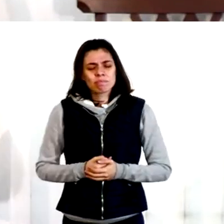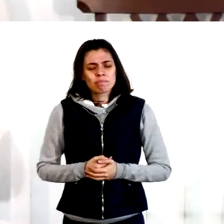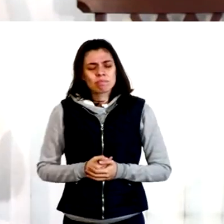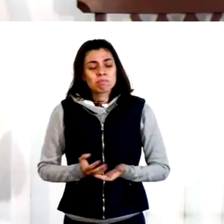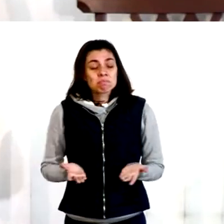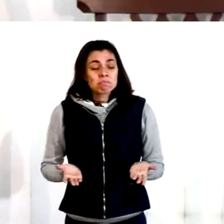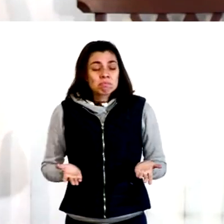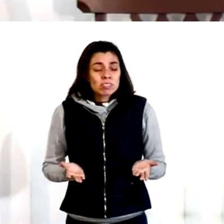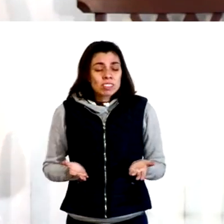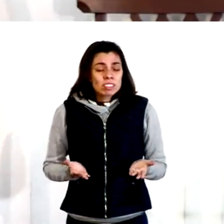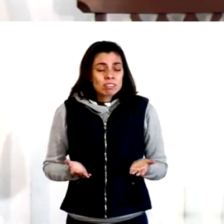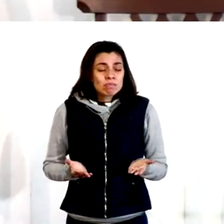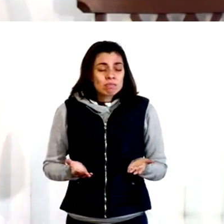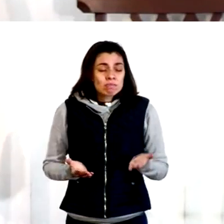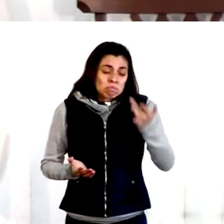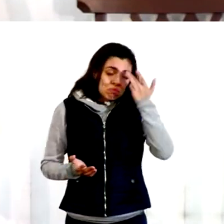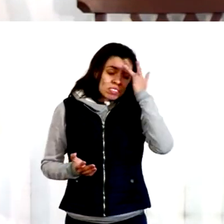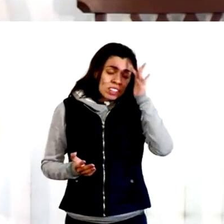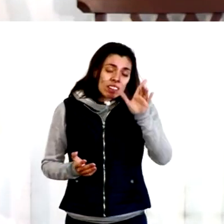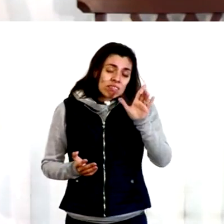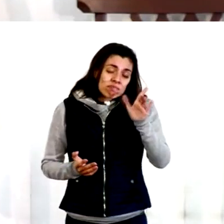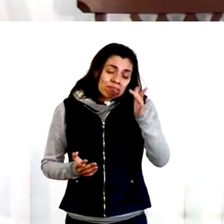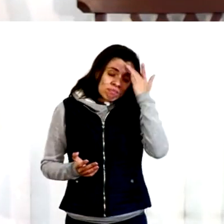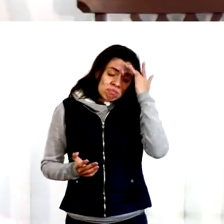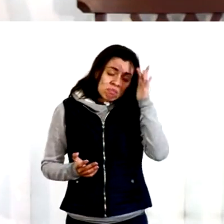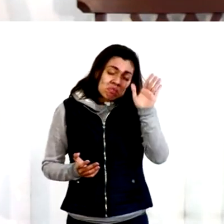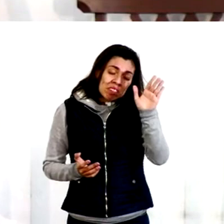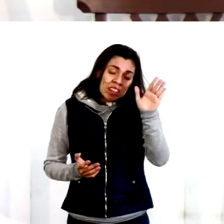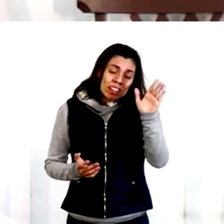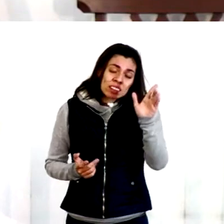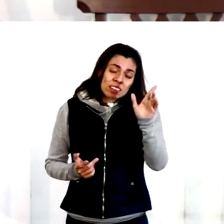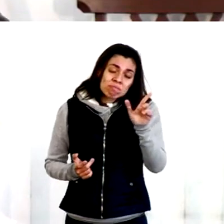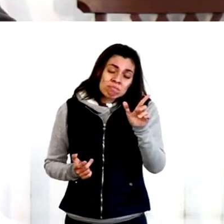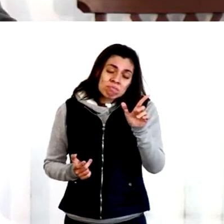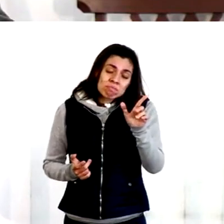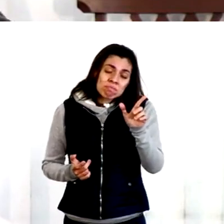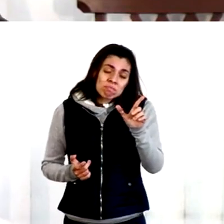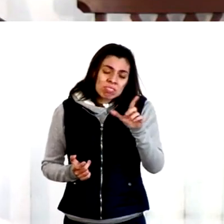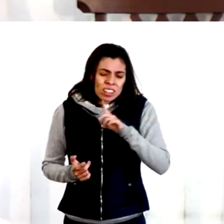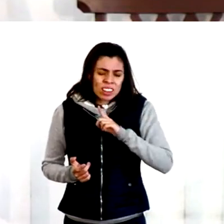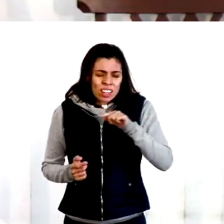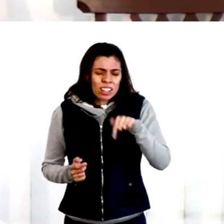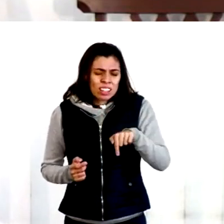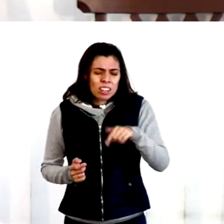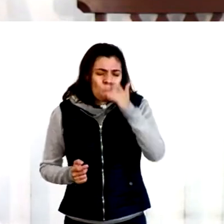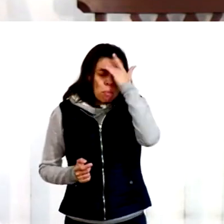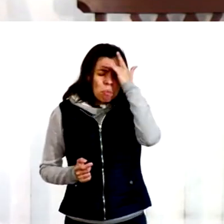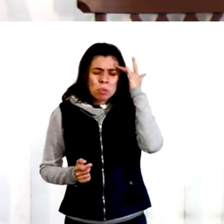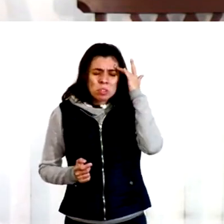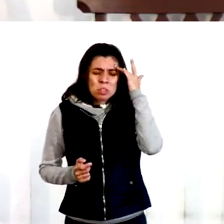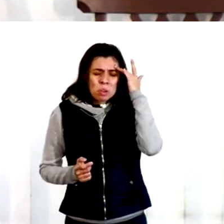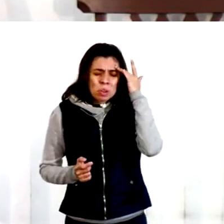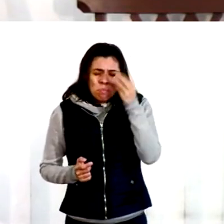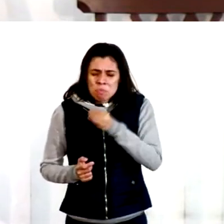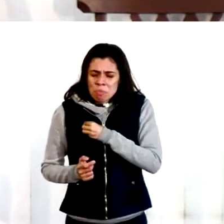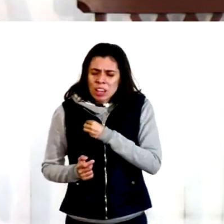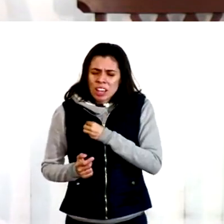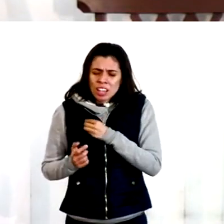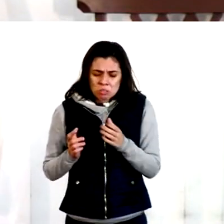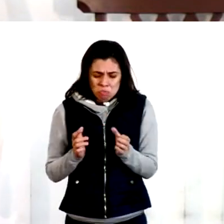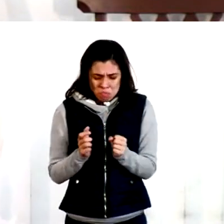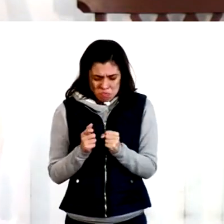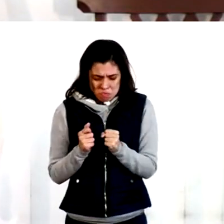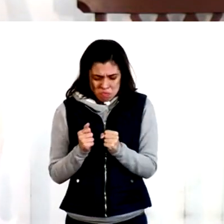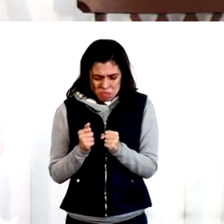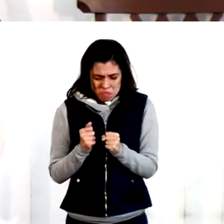nessa noite que não esteja no caminho e que esteja tão preso aos seus pecados, sem conseguir se despojar, que